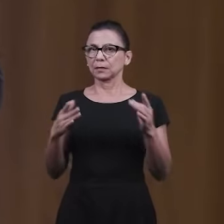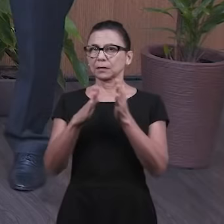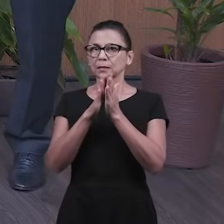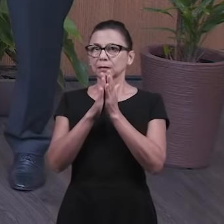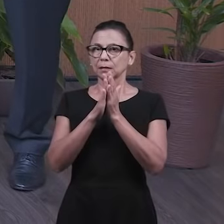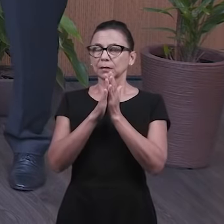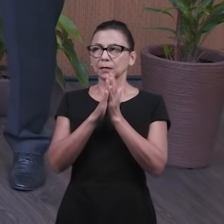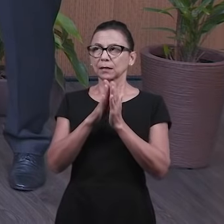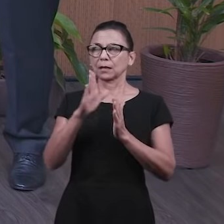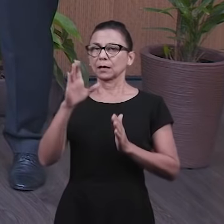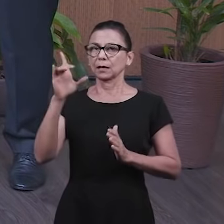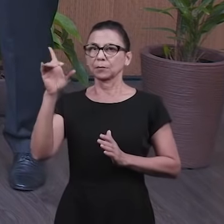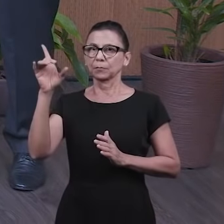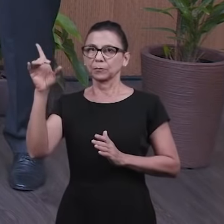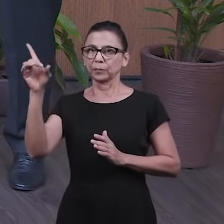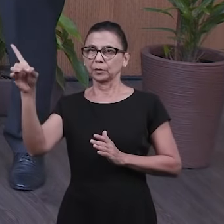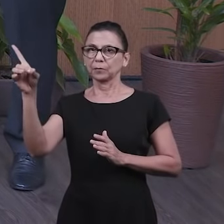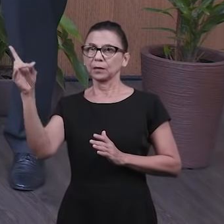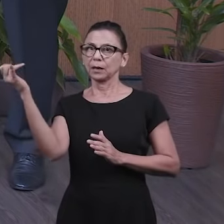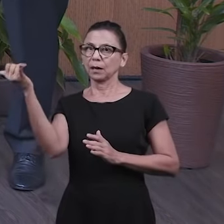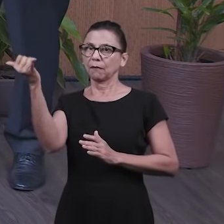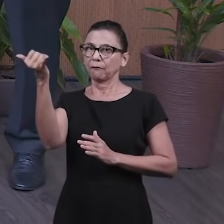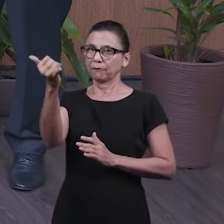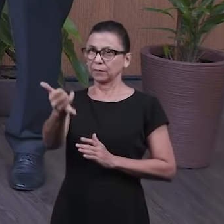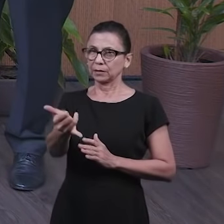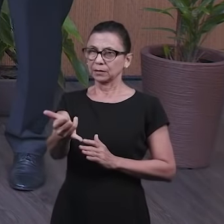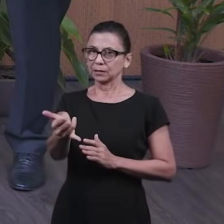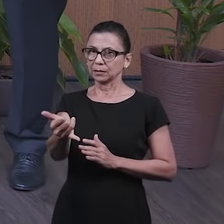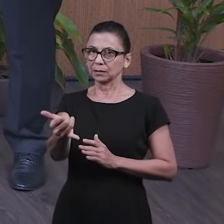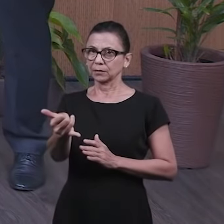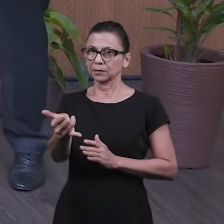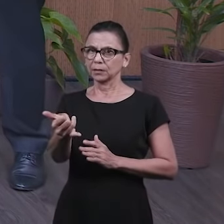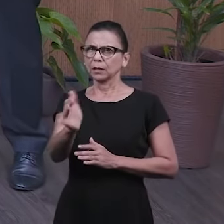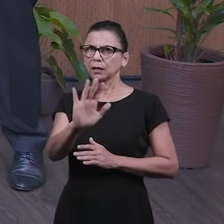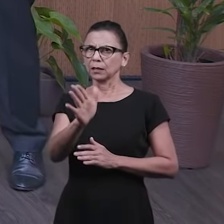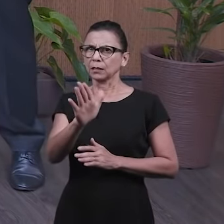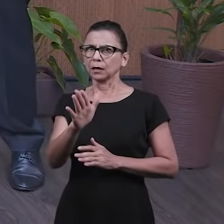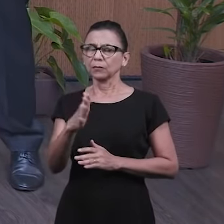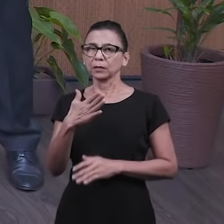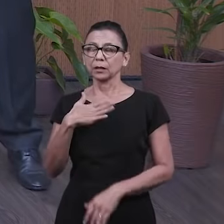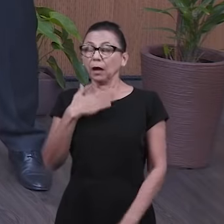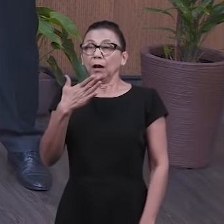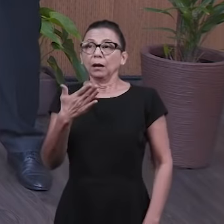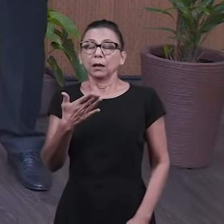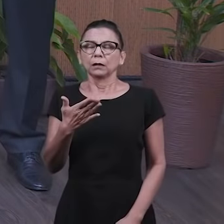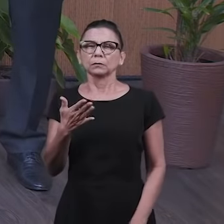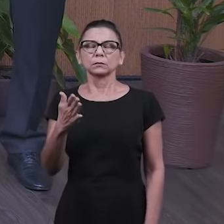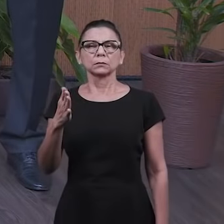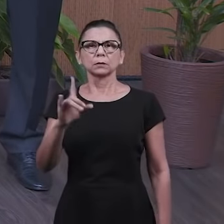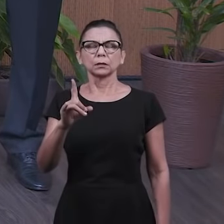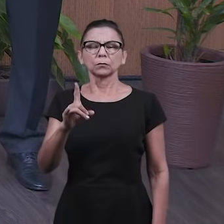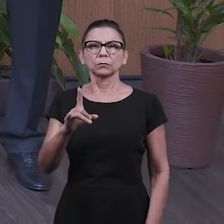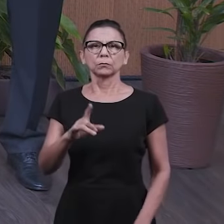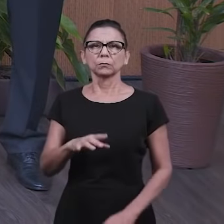é: não vos assusteis. Como não estar assustado